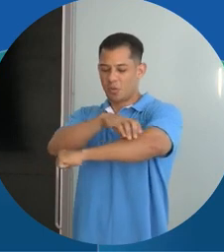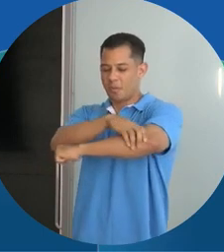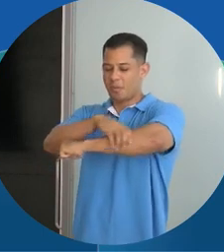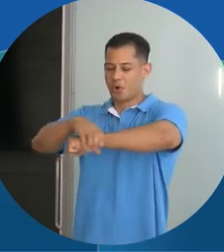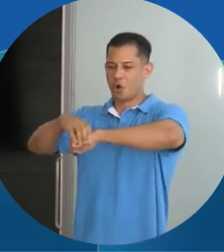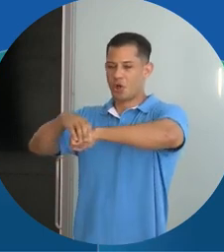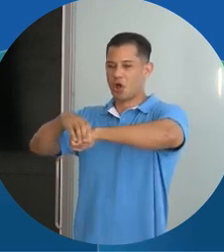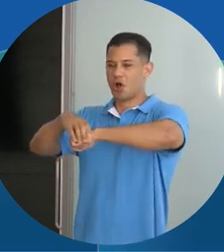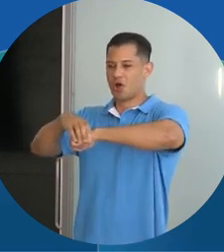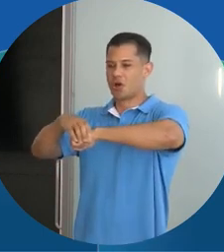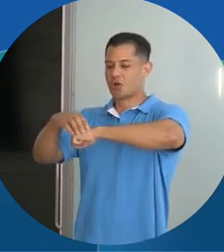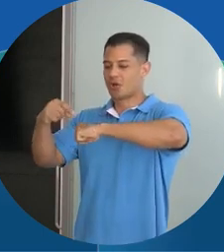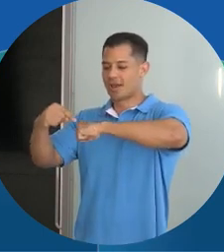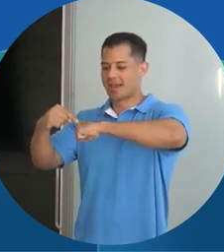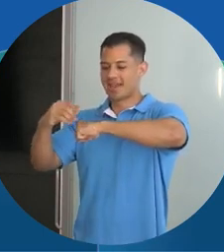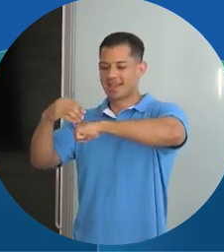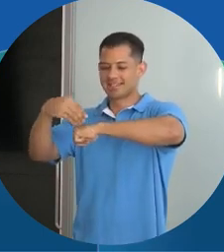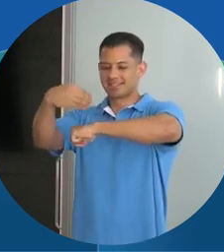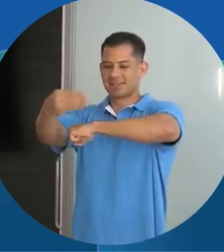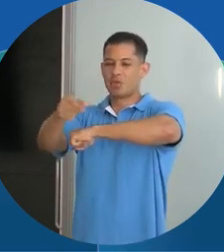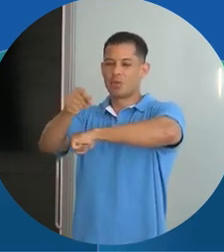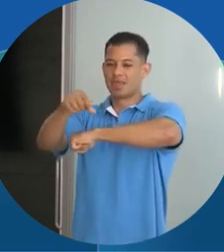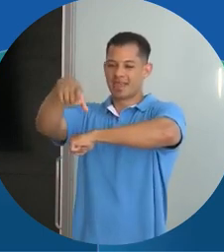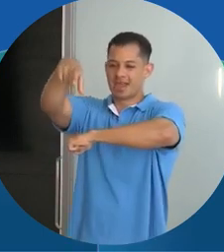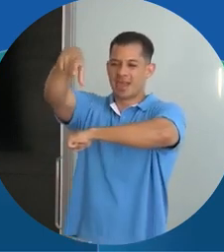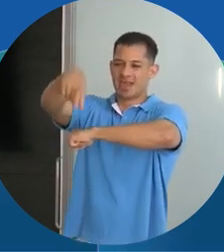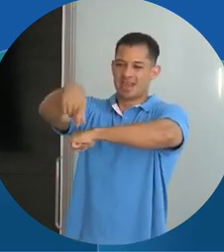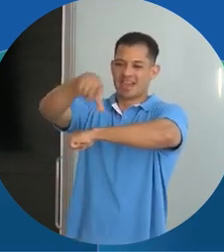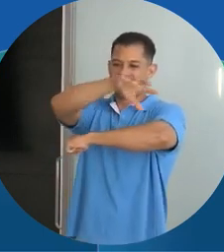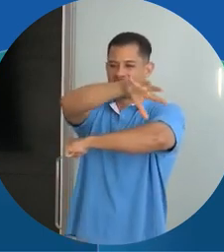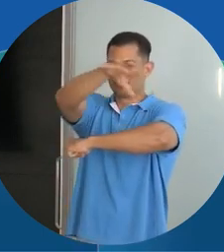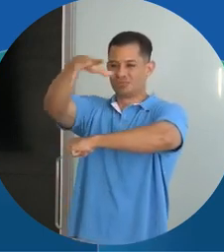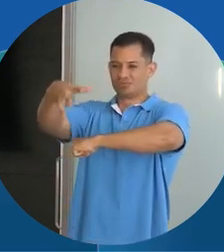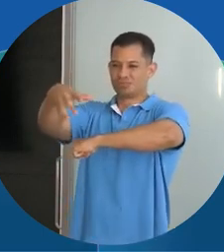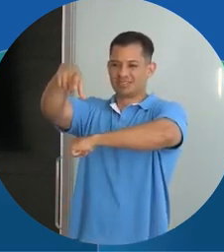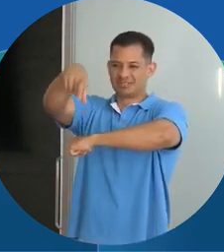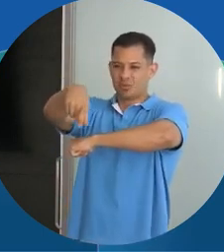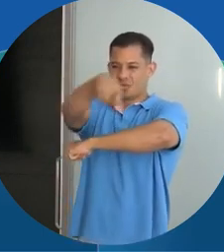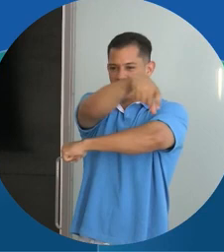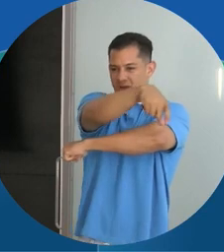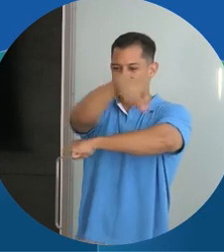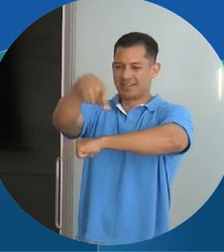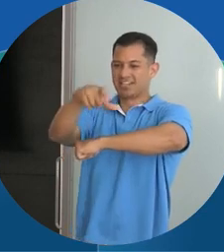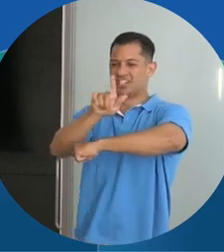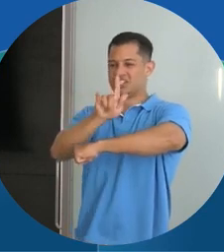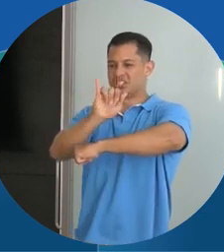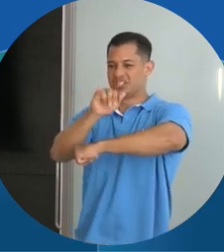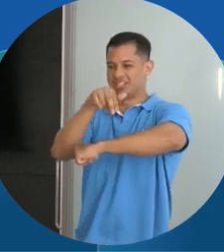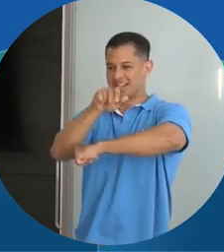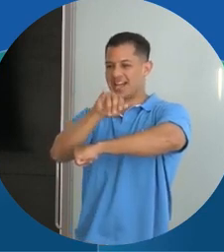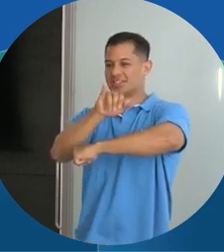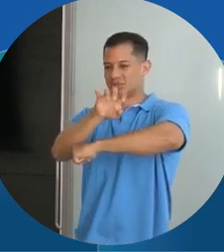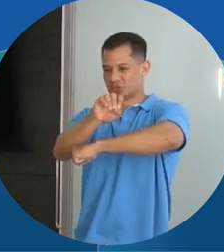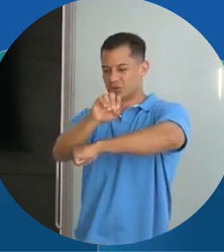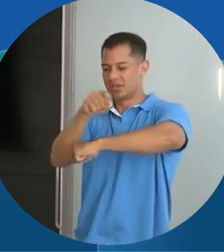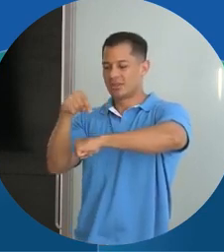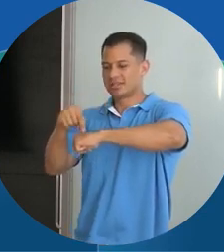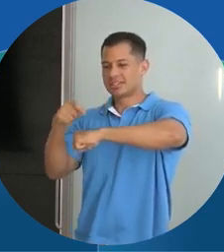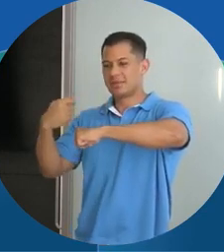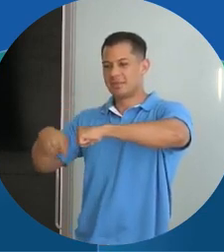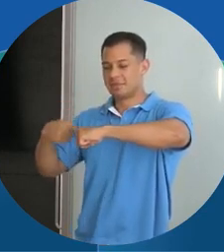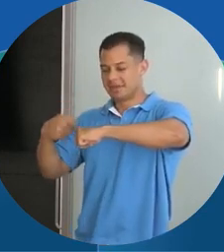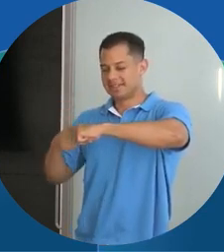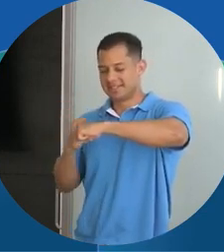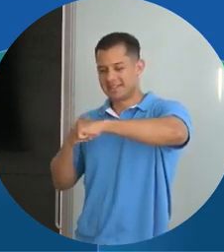ginásio. Então, um dos primeiros procedimentos que a gente teve que fazer é reforçar esse bloco para ele poder ser escavado e ficar aéreo,